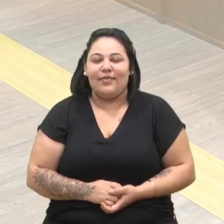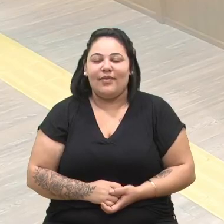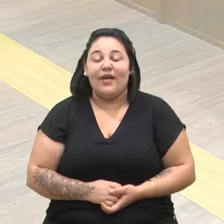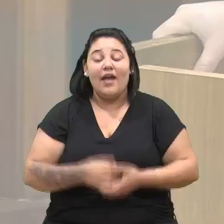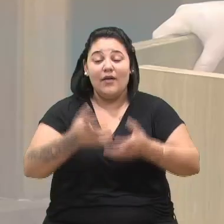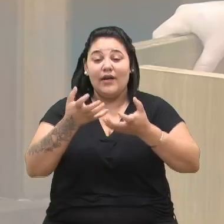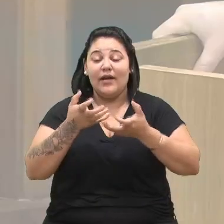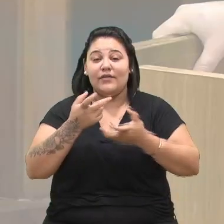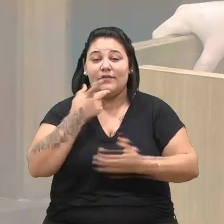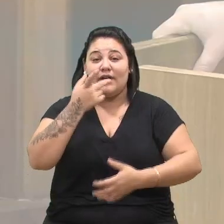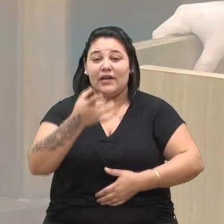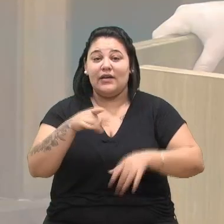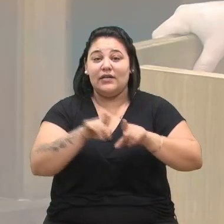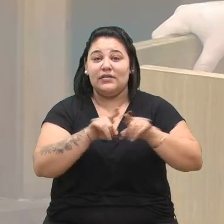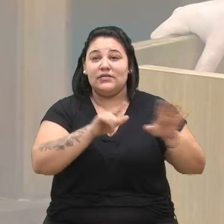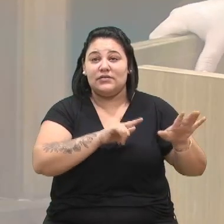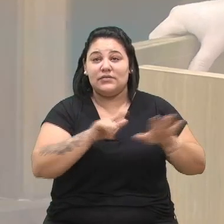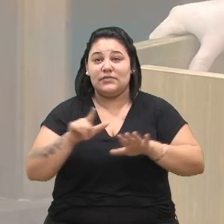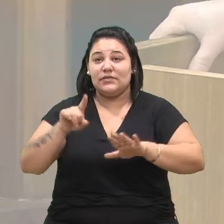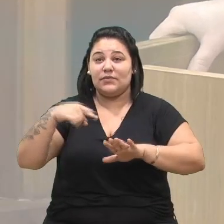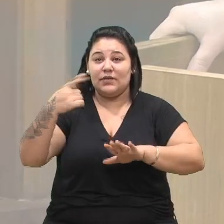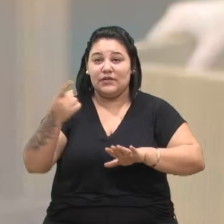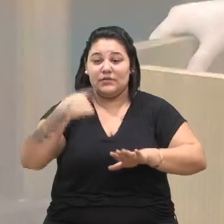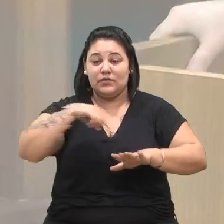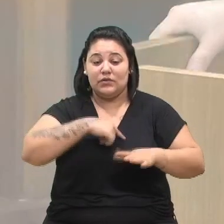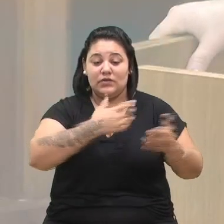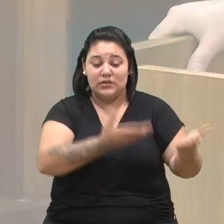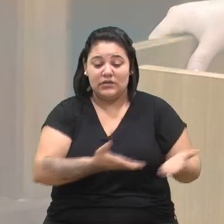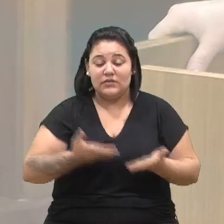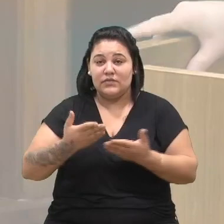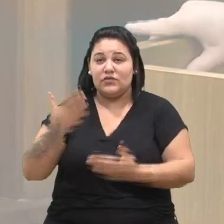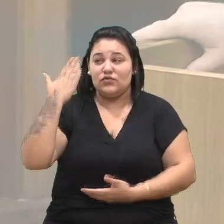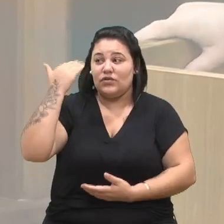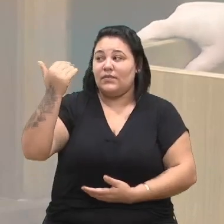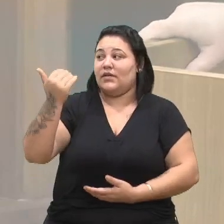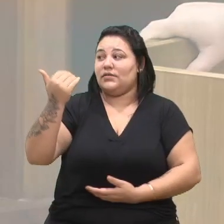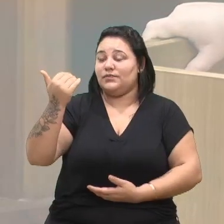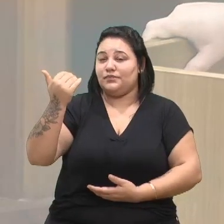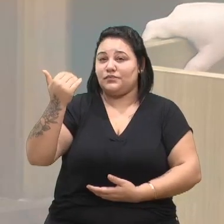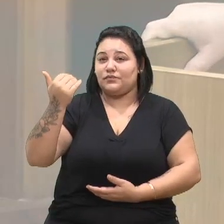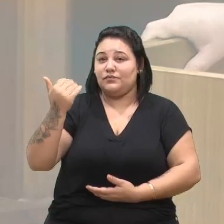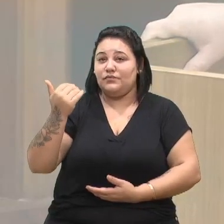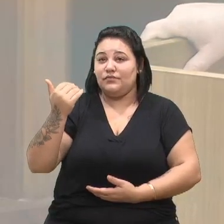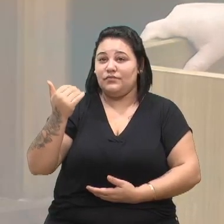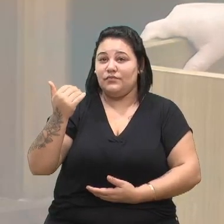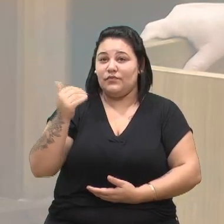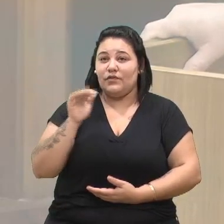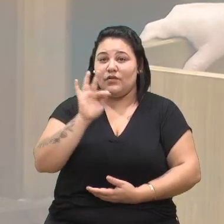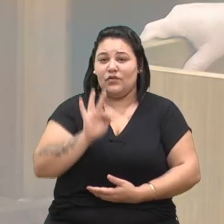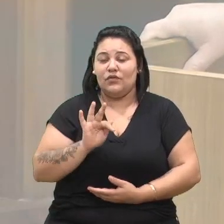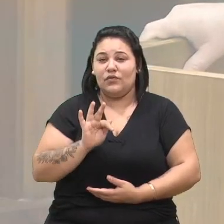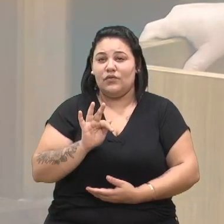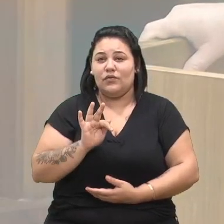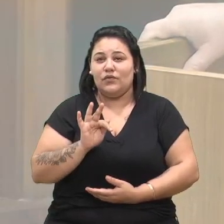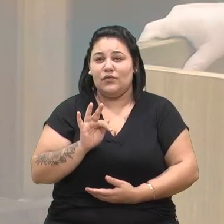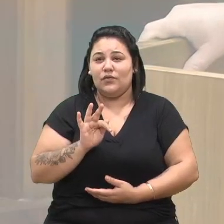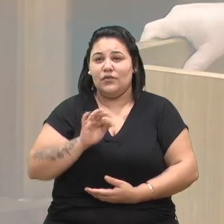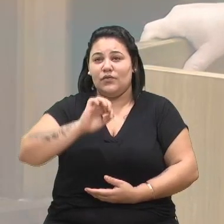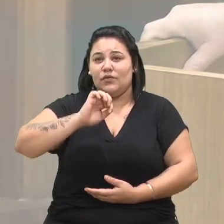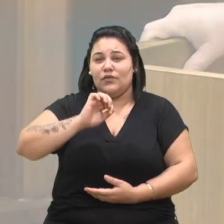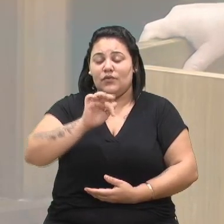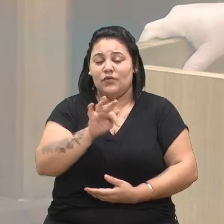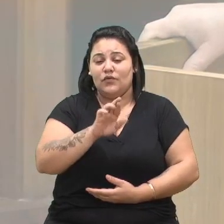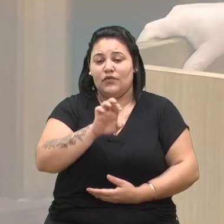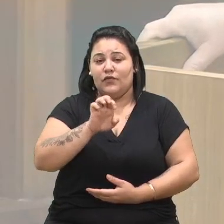dizer que semana que vem nós recebemos um chamado do Frei Jaime Bétega, né, eu e o vereador Lucas, e fomos incluídos no grupo